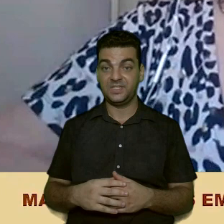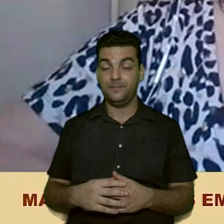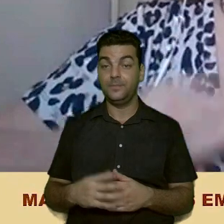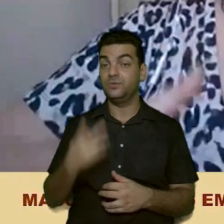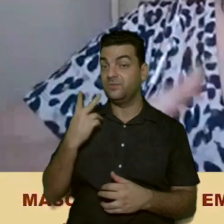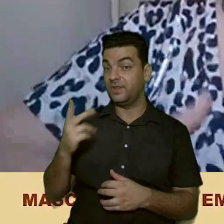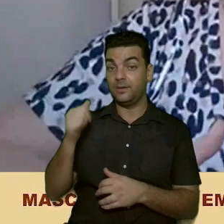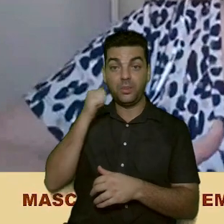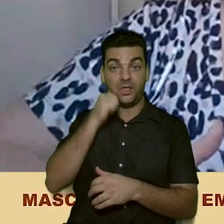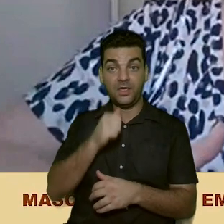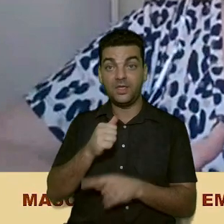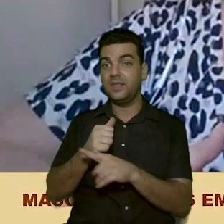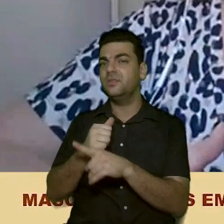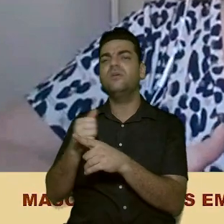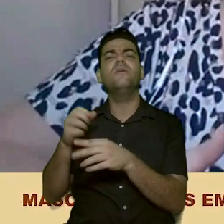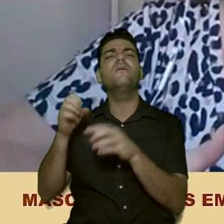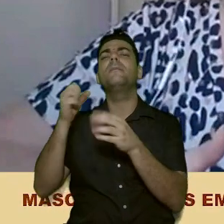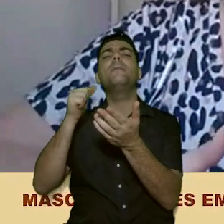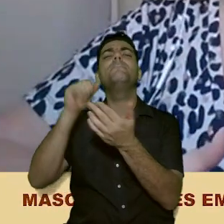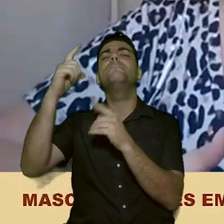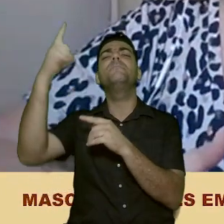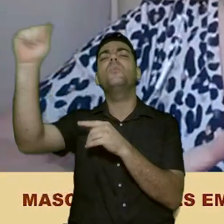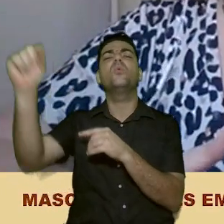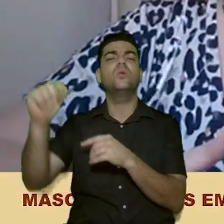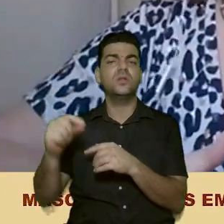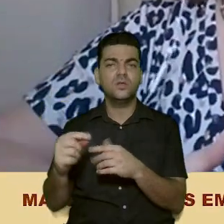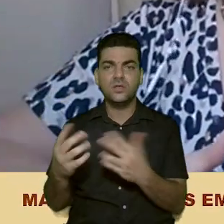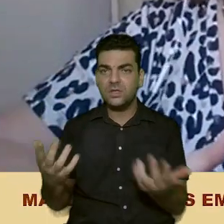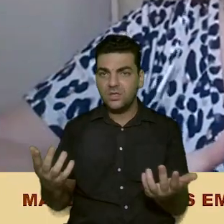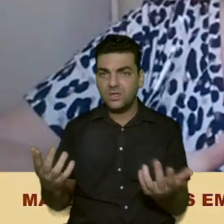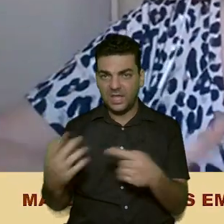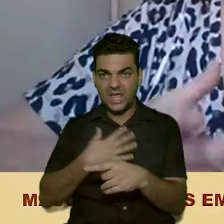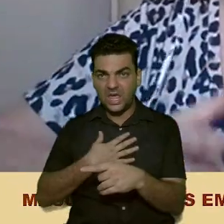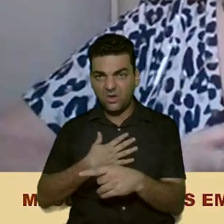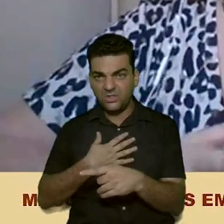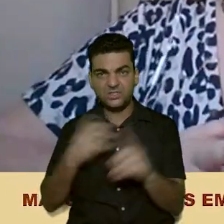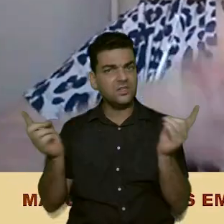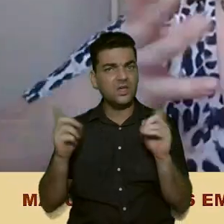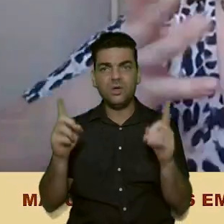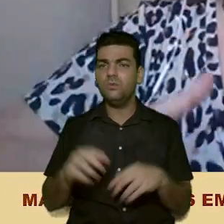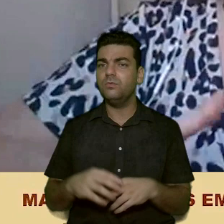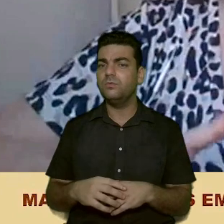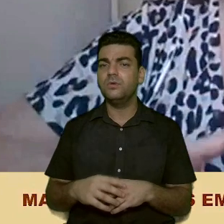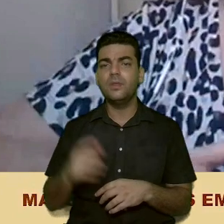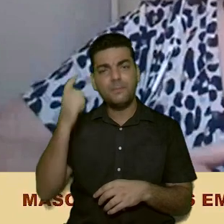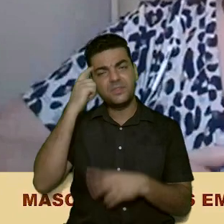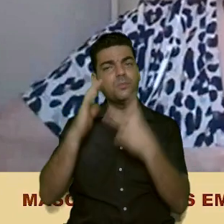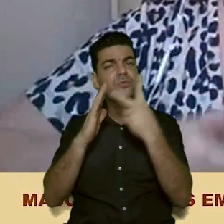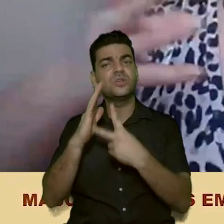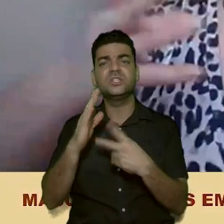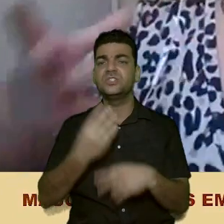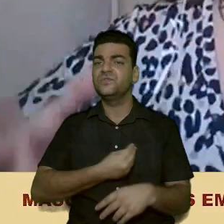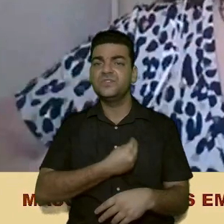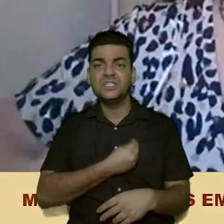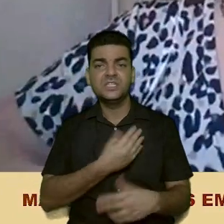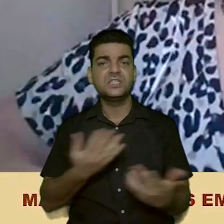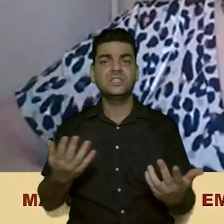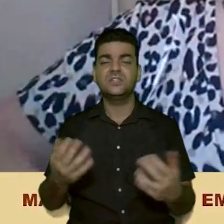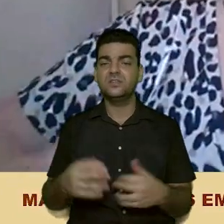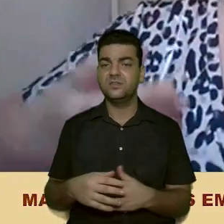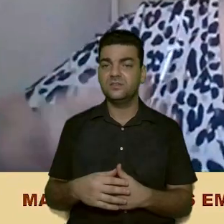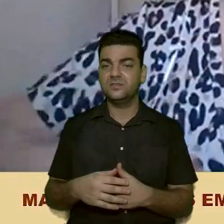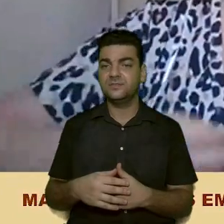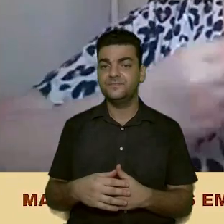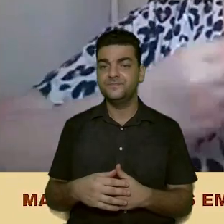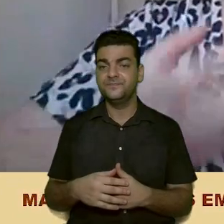violência que basta ela sair daquela relação, não é verdade, porque para ela é um projeto de vida sendo desmantelado. É